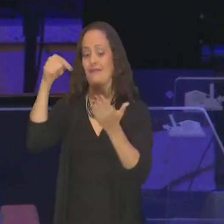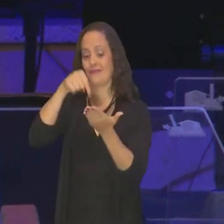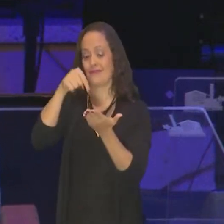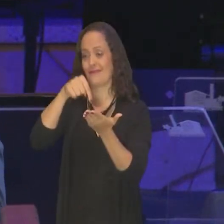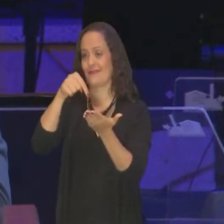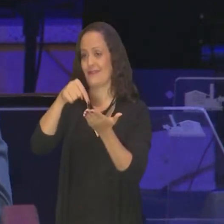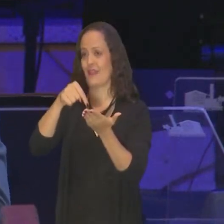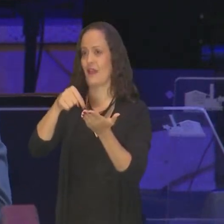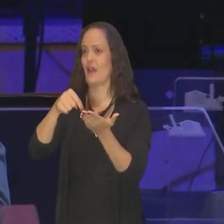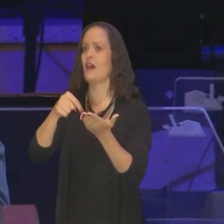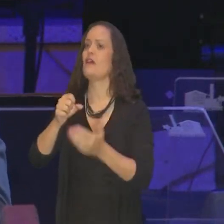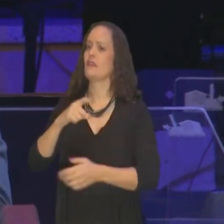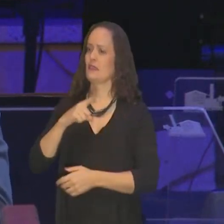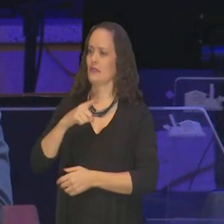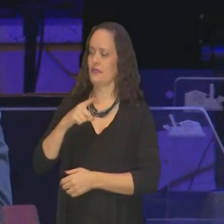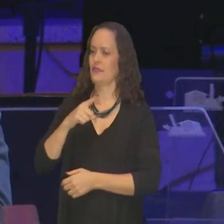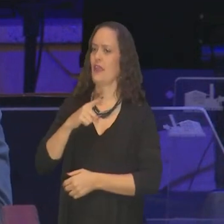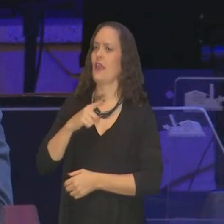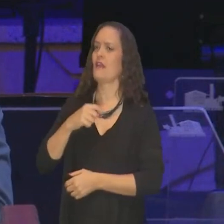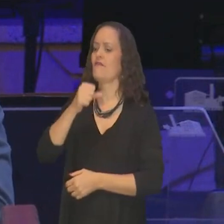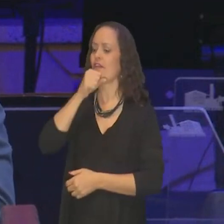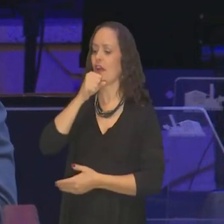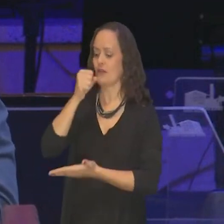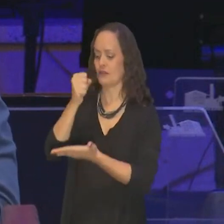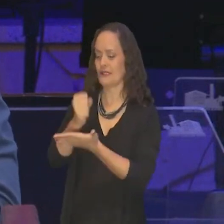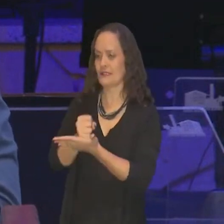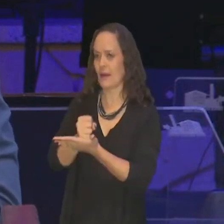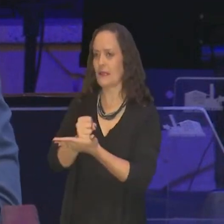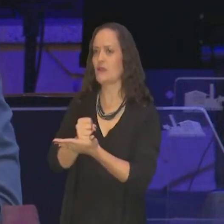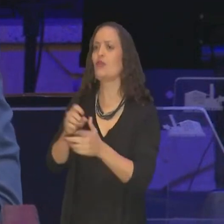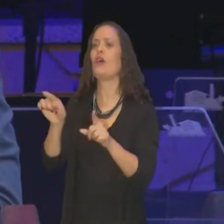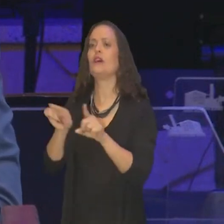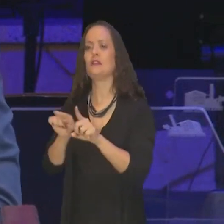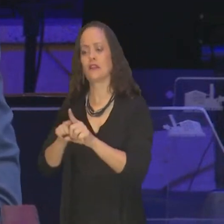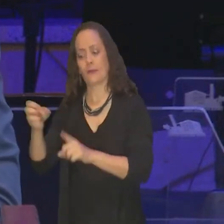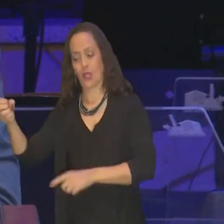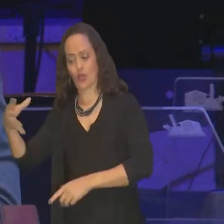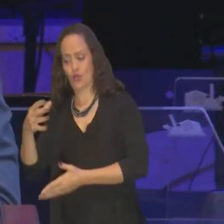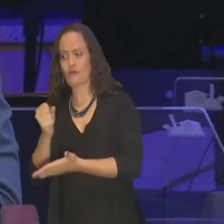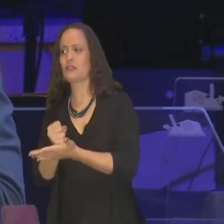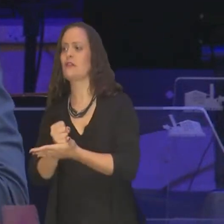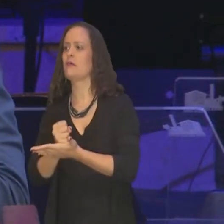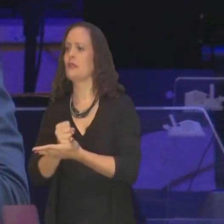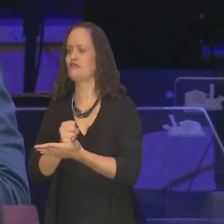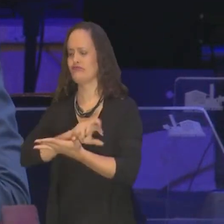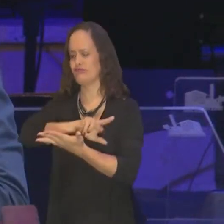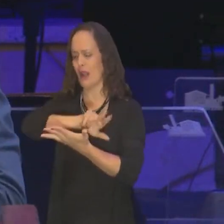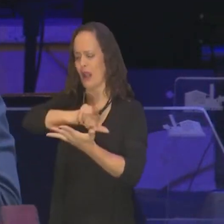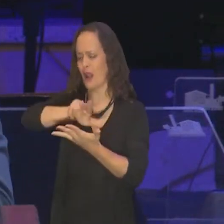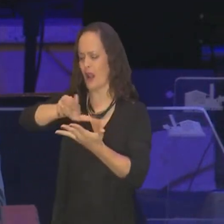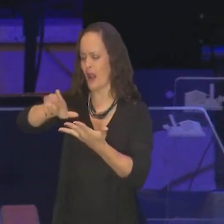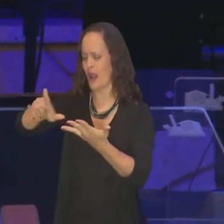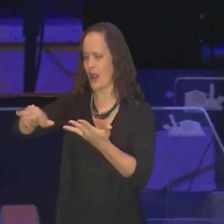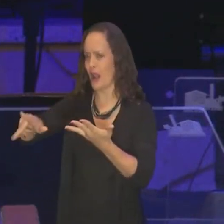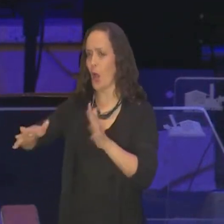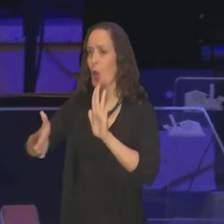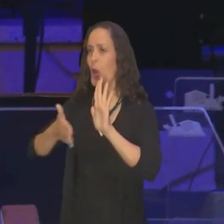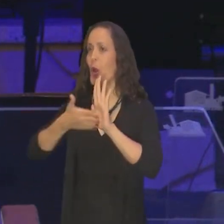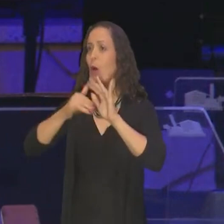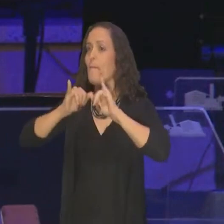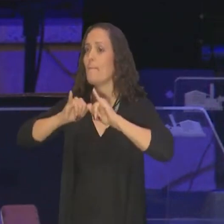1239 no Antigo Testamento e 578 no Novo Testamento.